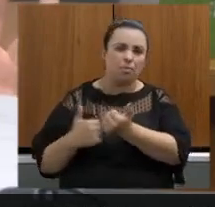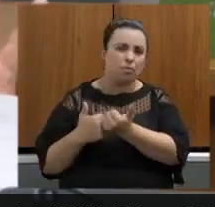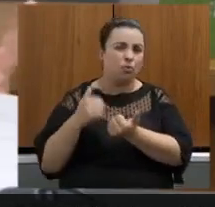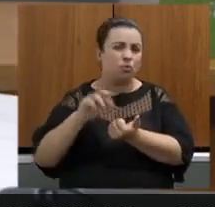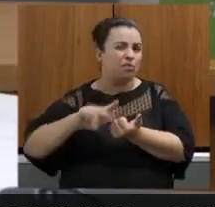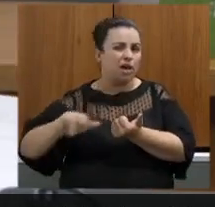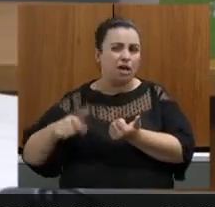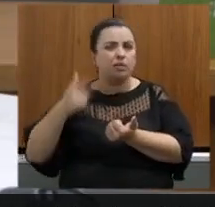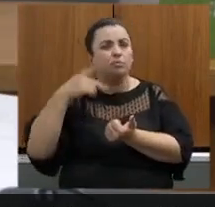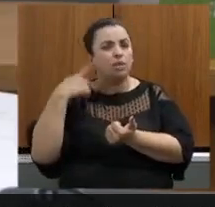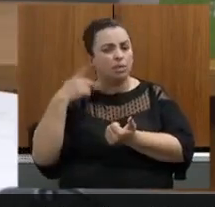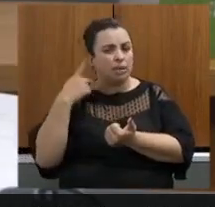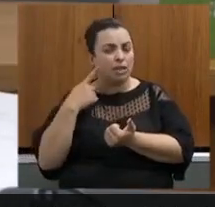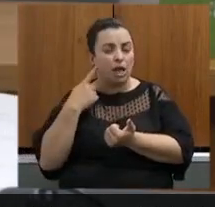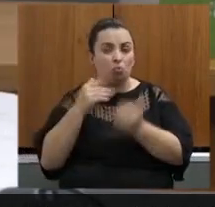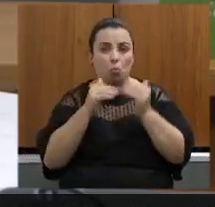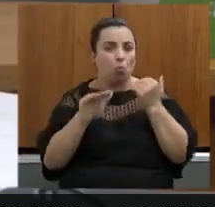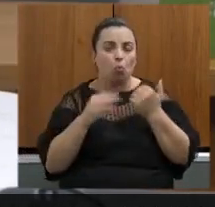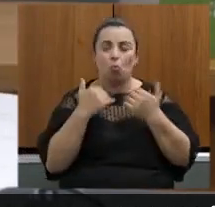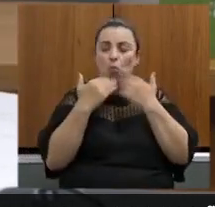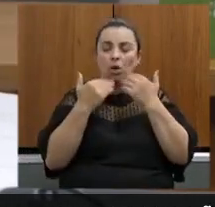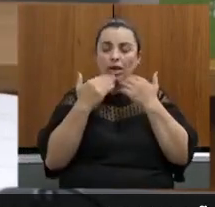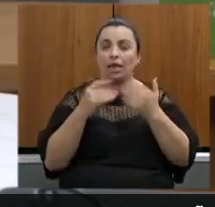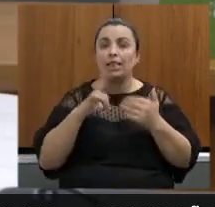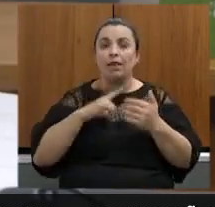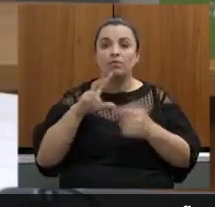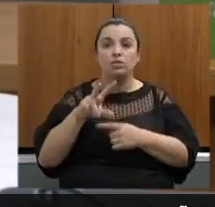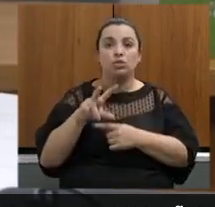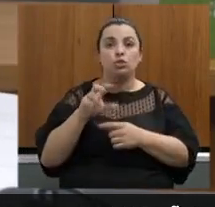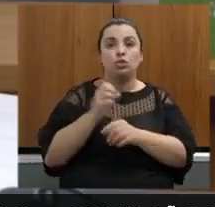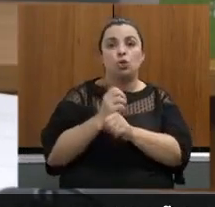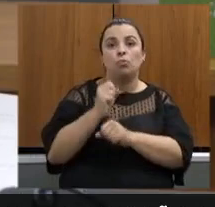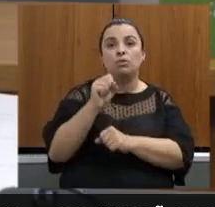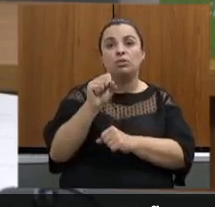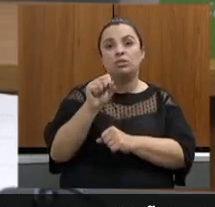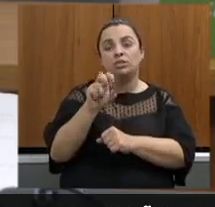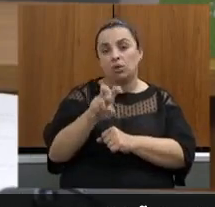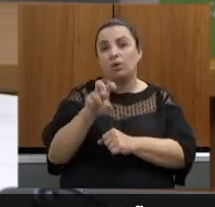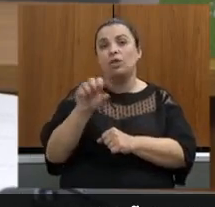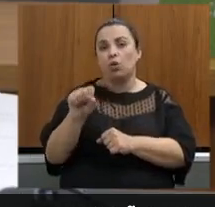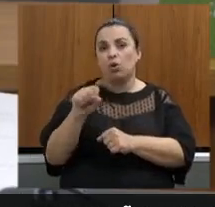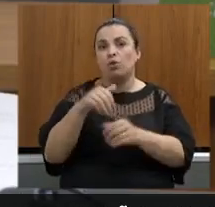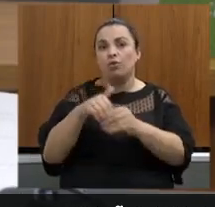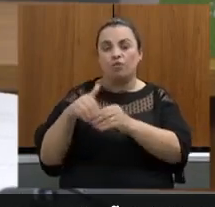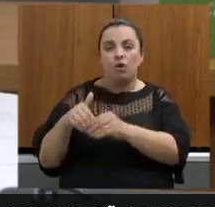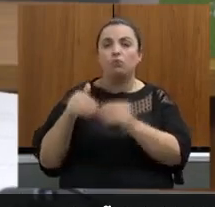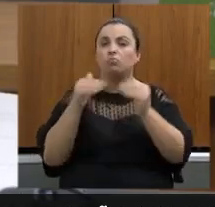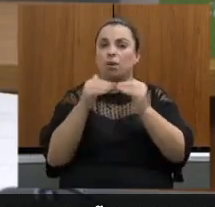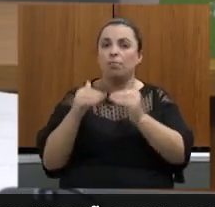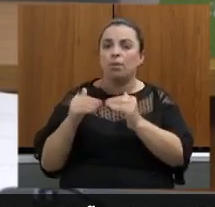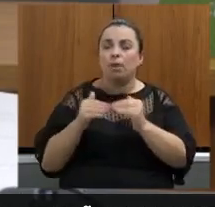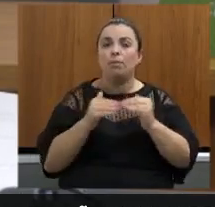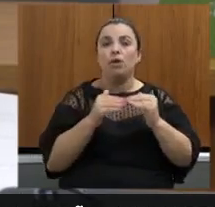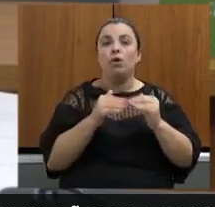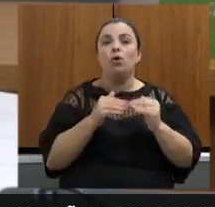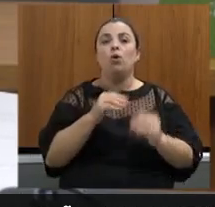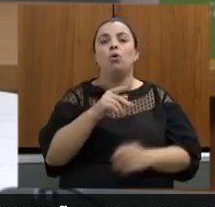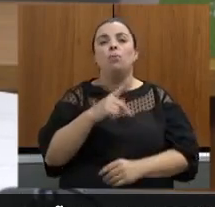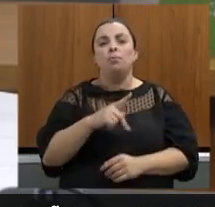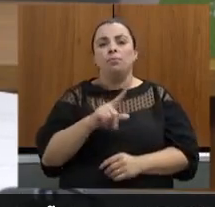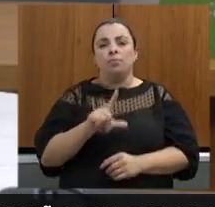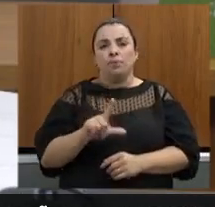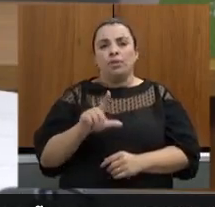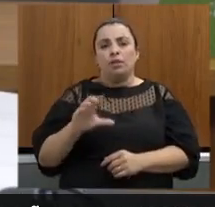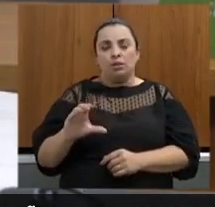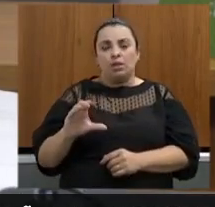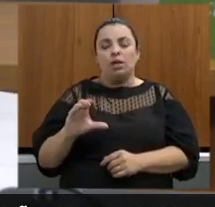houve voto contra pelo contrato por 58 votos a favor no segundo turno o Perez e 75 eu já estava cobrando